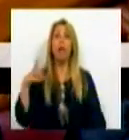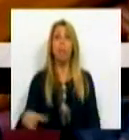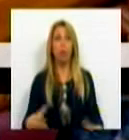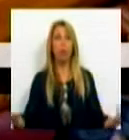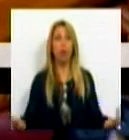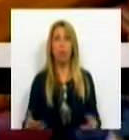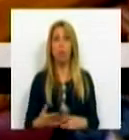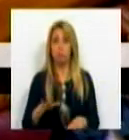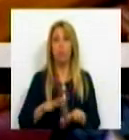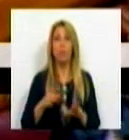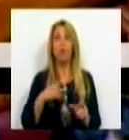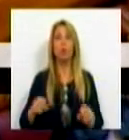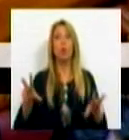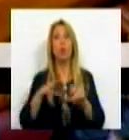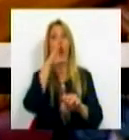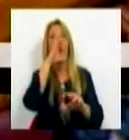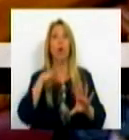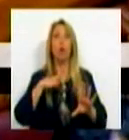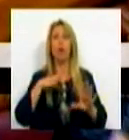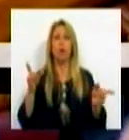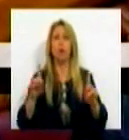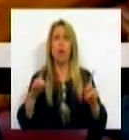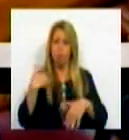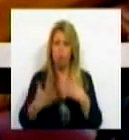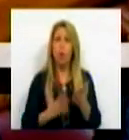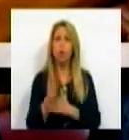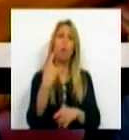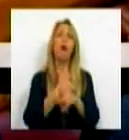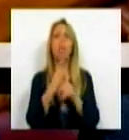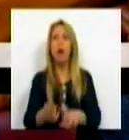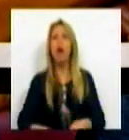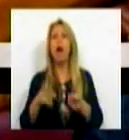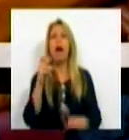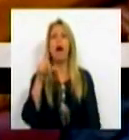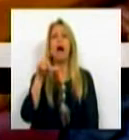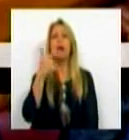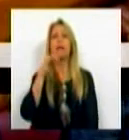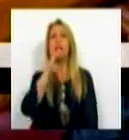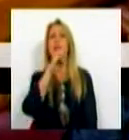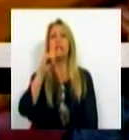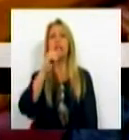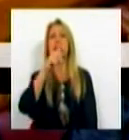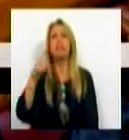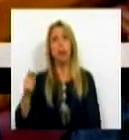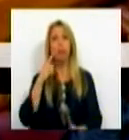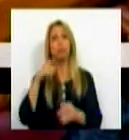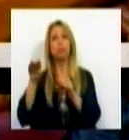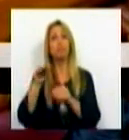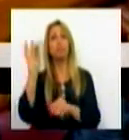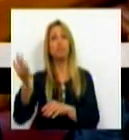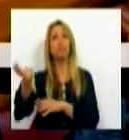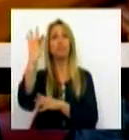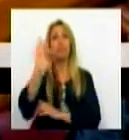Governo, continuaram a investir. O que vejo é a Altice a escolher o Centro de Inovação em Aveiro, a Mecatron a investir em